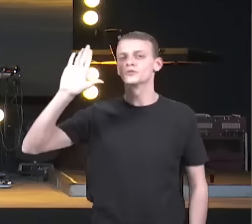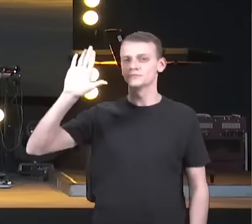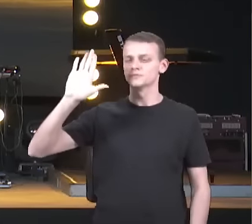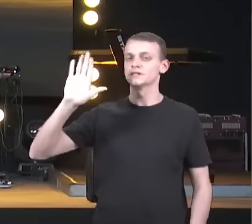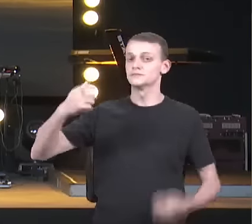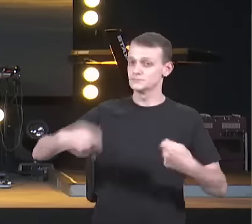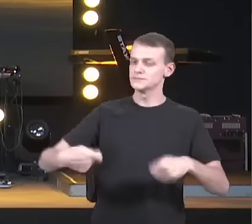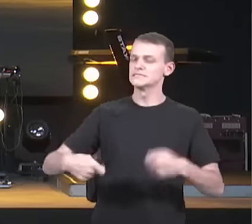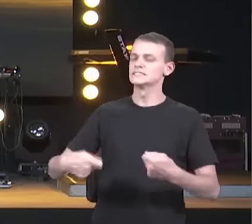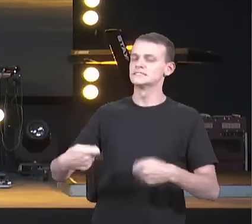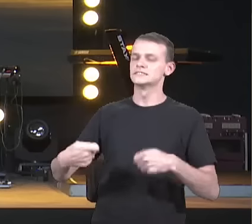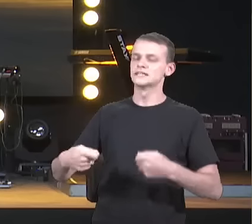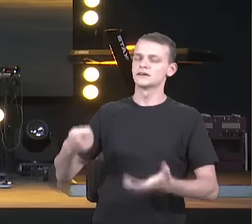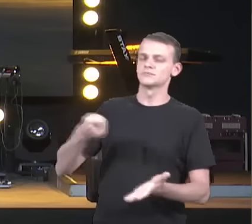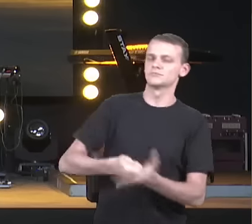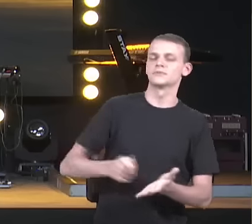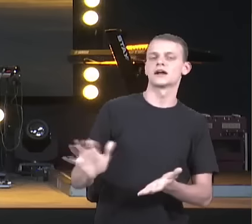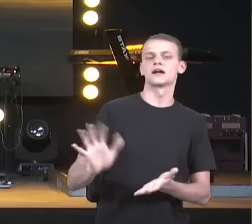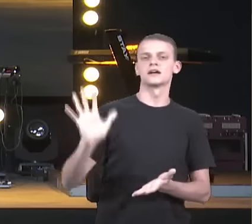a pagar.